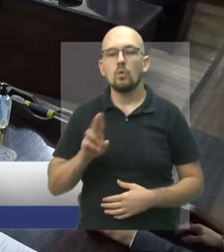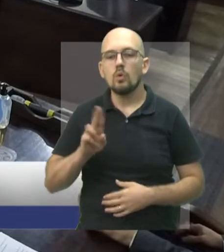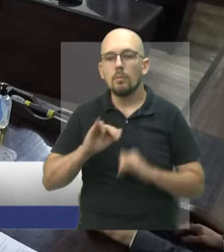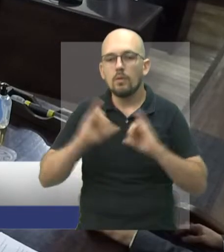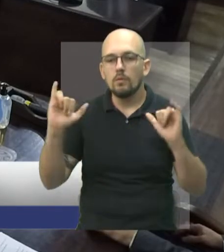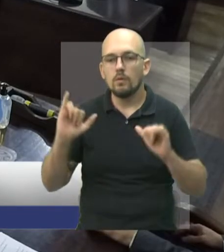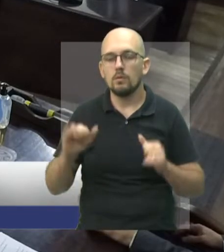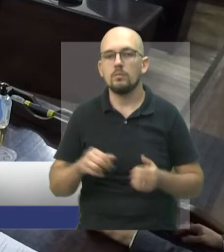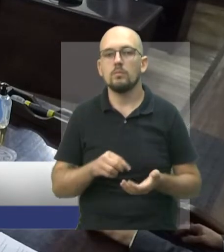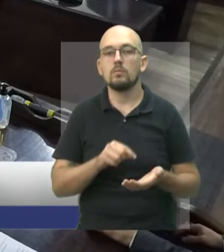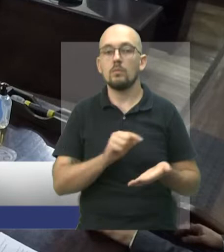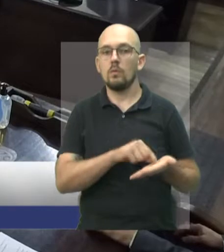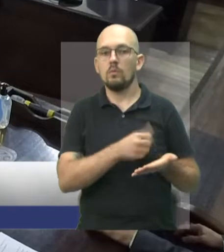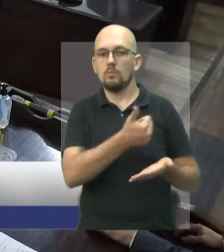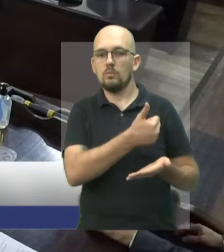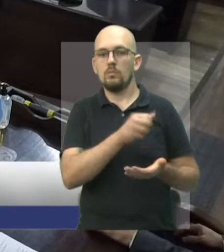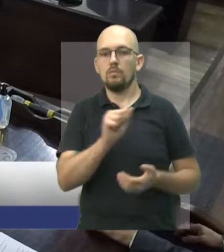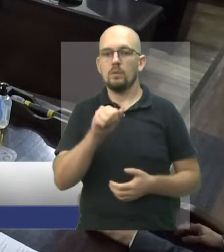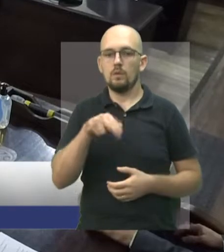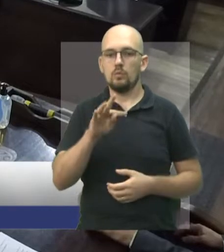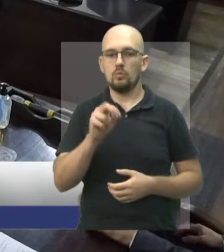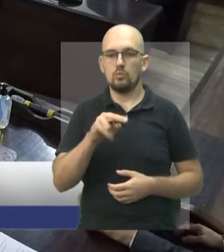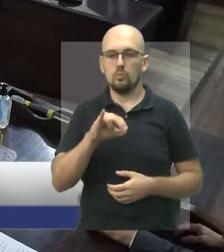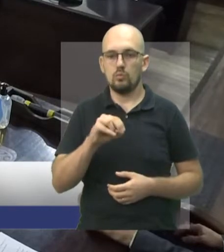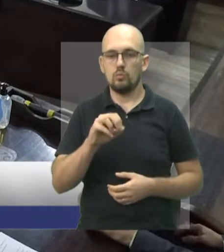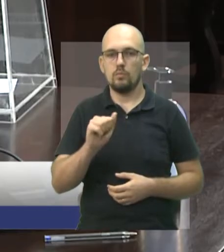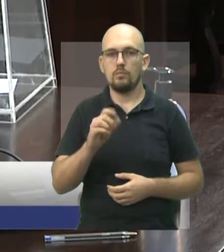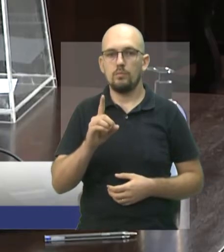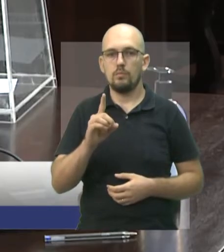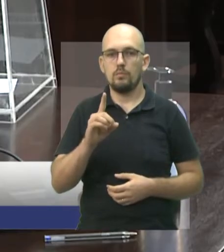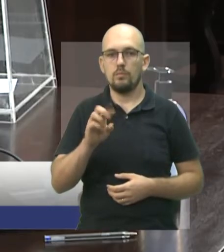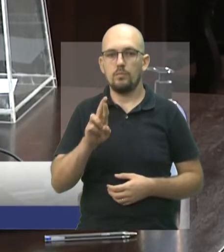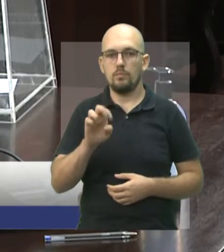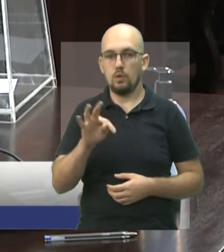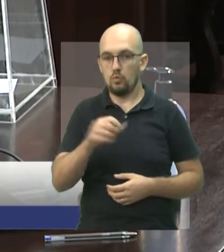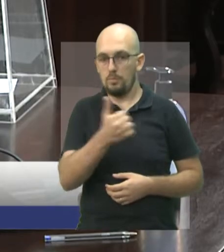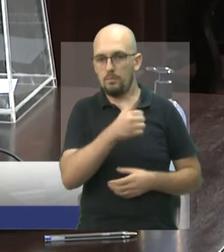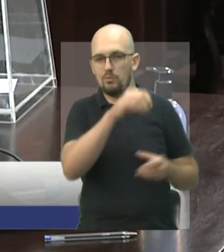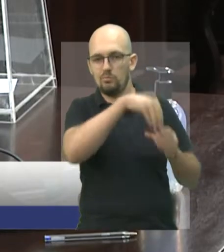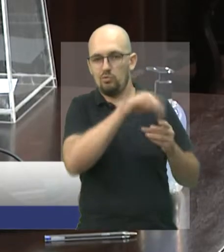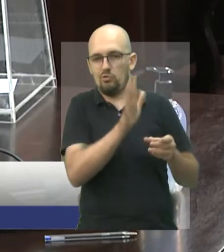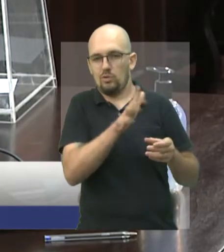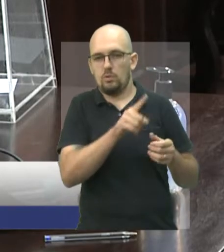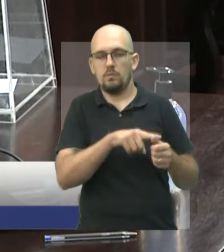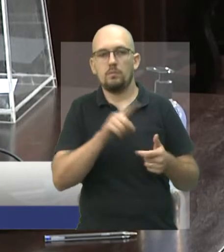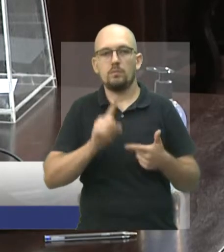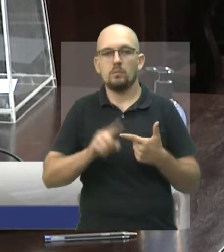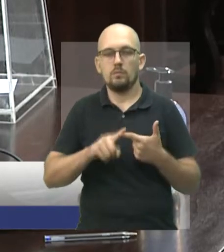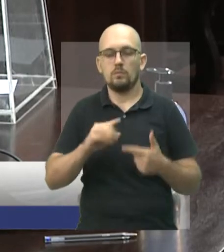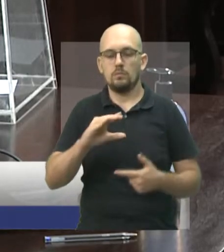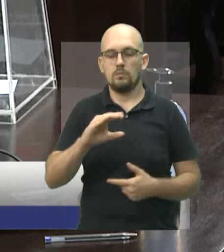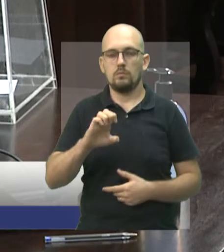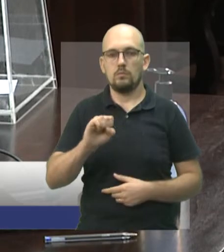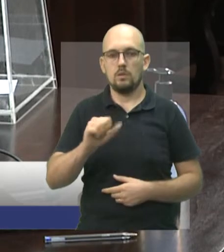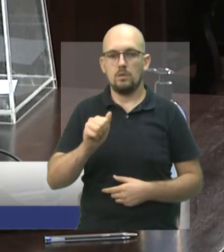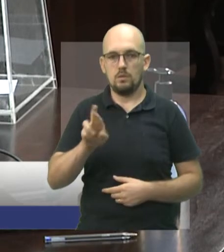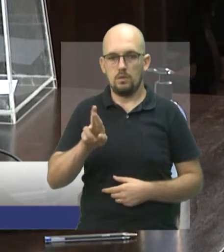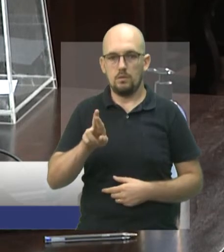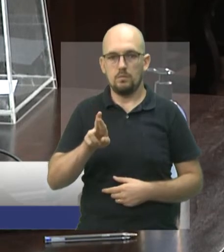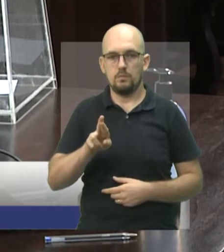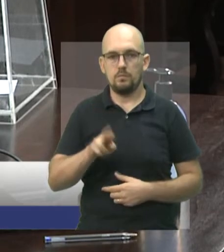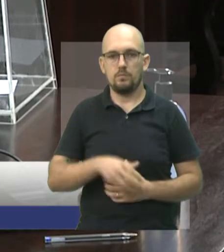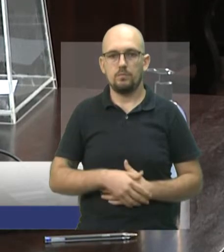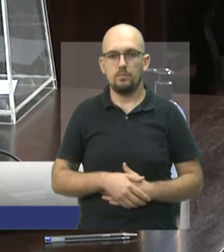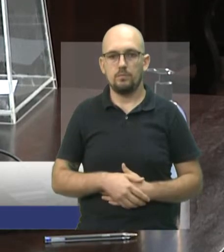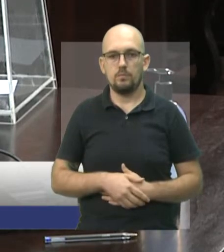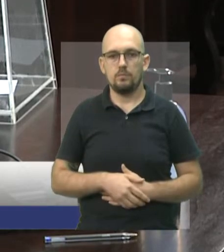Antônio Luiz Andreto. Foi o primeiro. Agora vai César Carlos Azevedo.